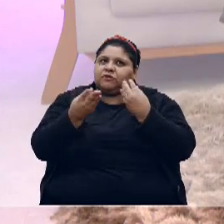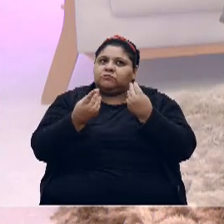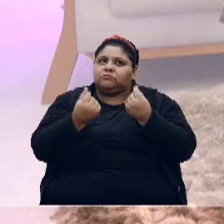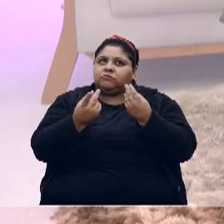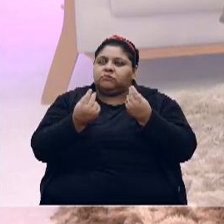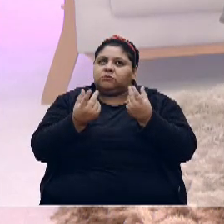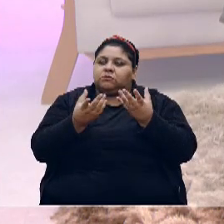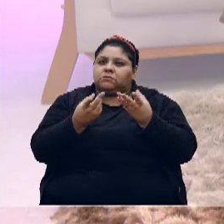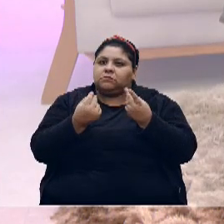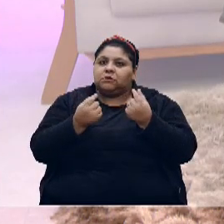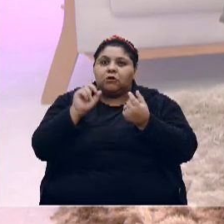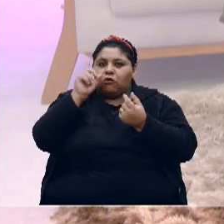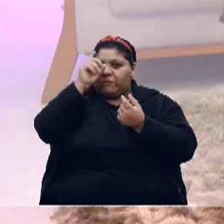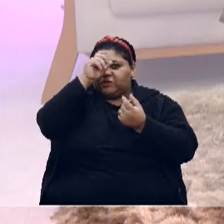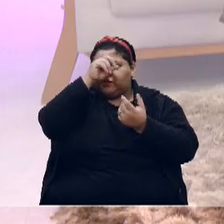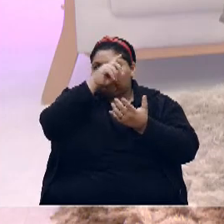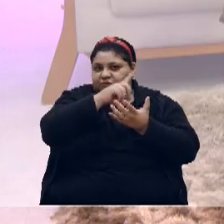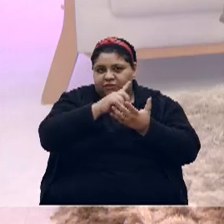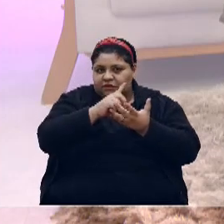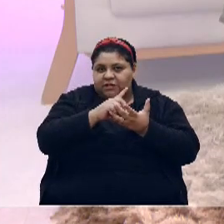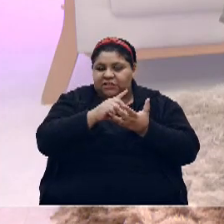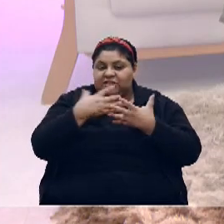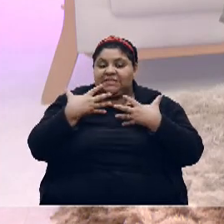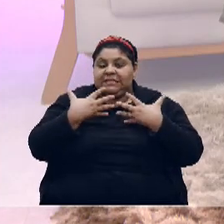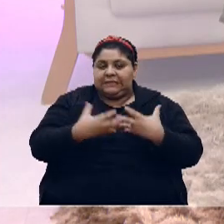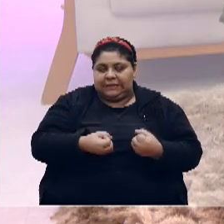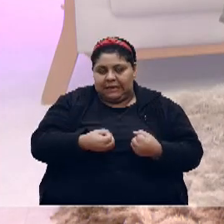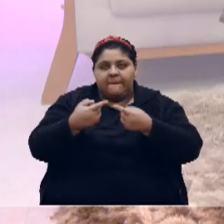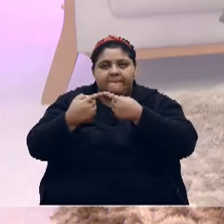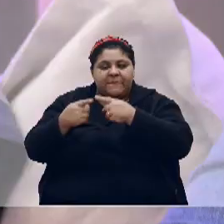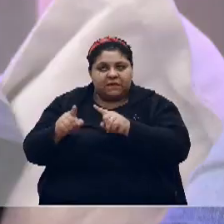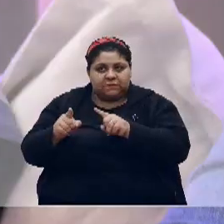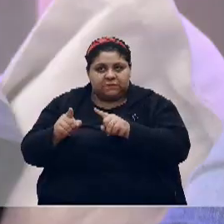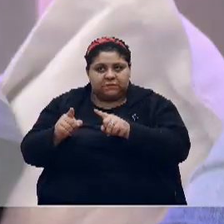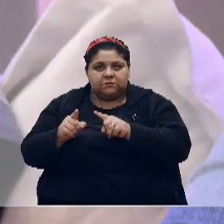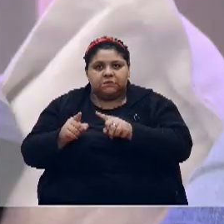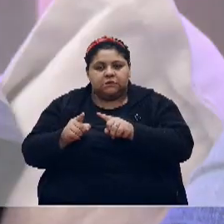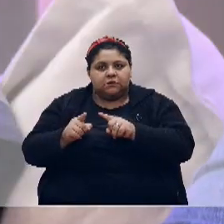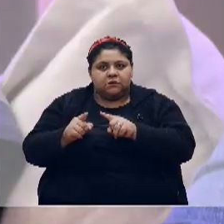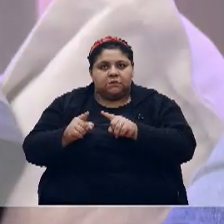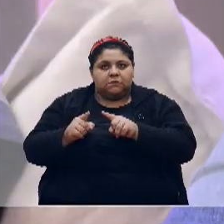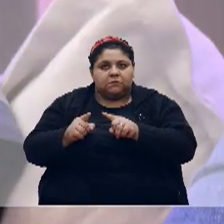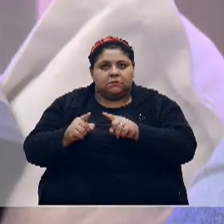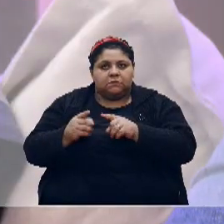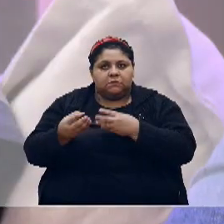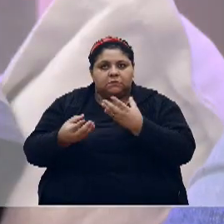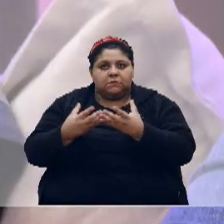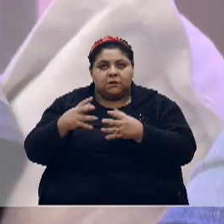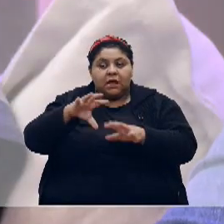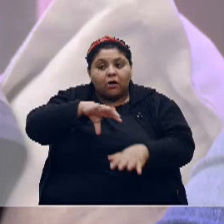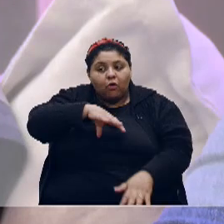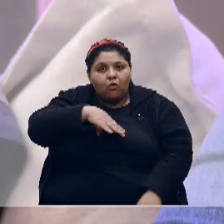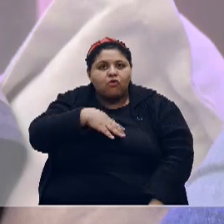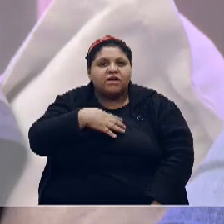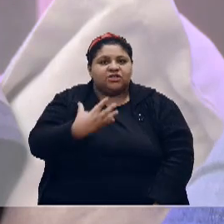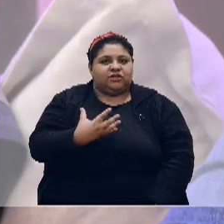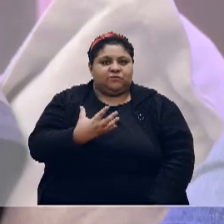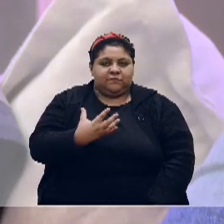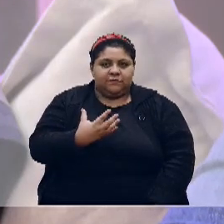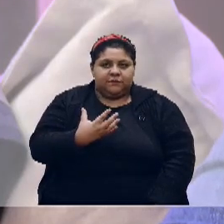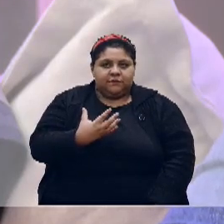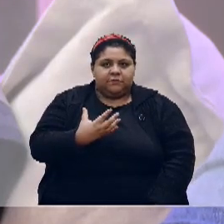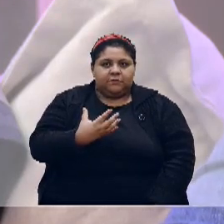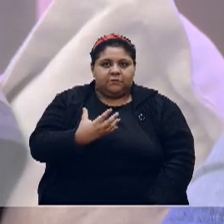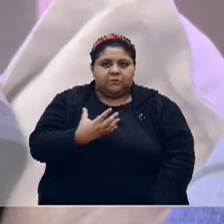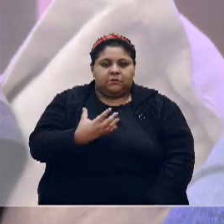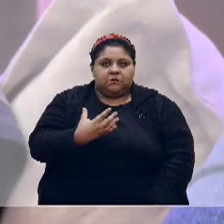uma dificuldade que eles têm de aceitar, mas é tipo encorajador, né? Se ela